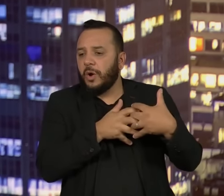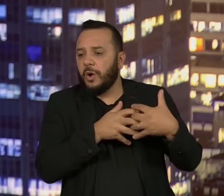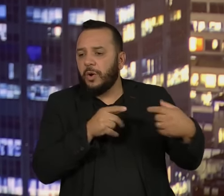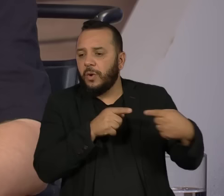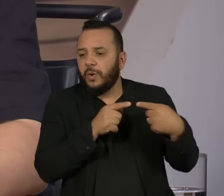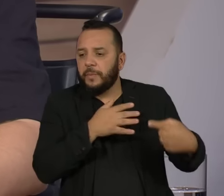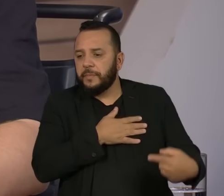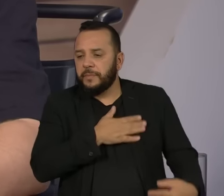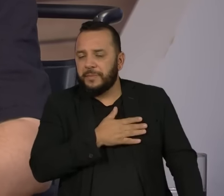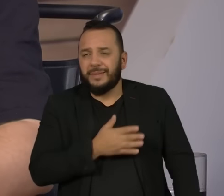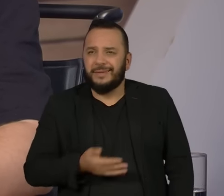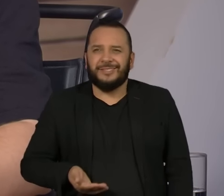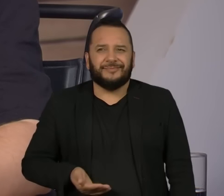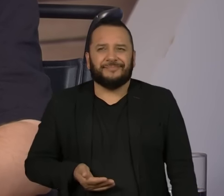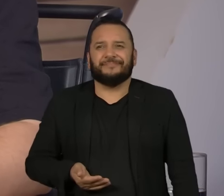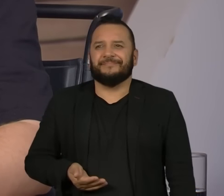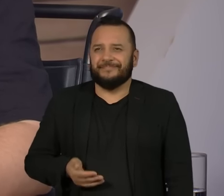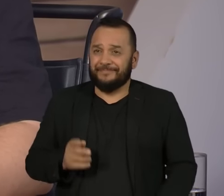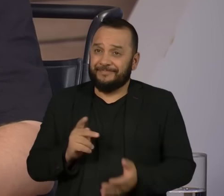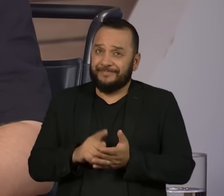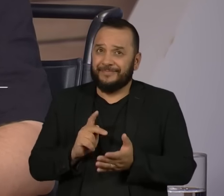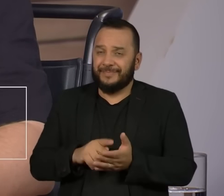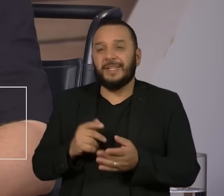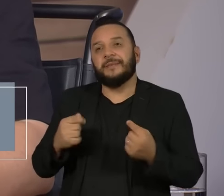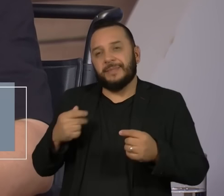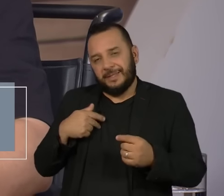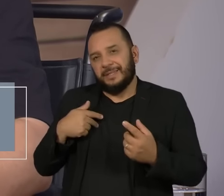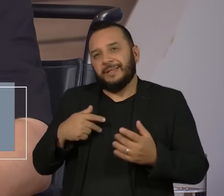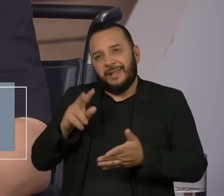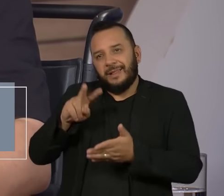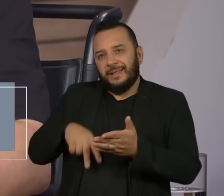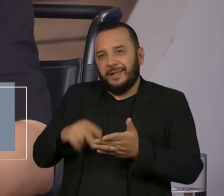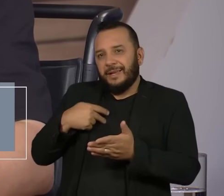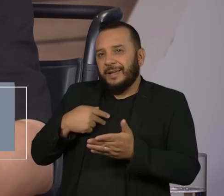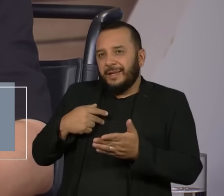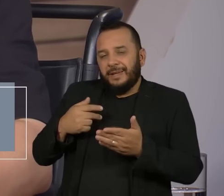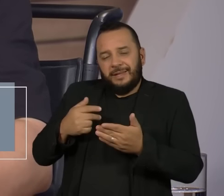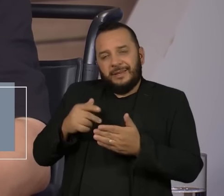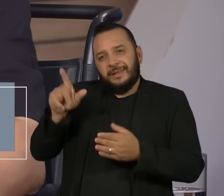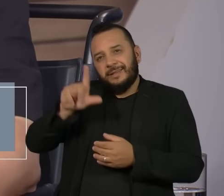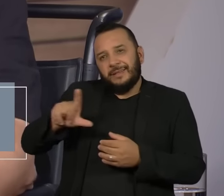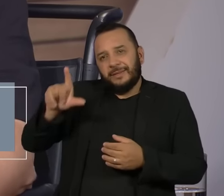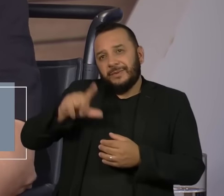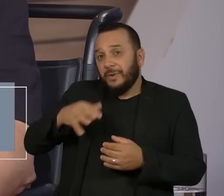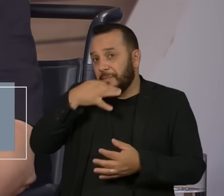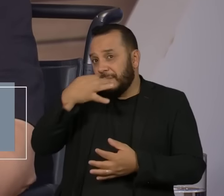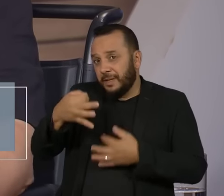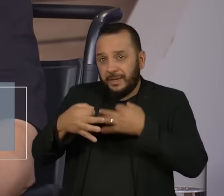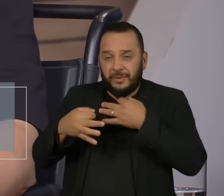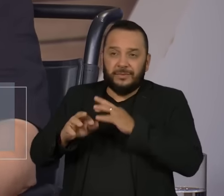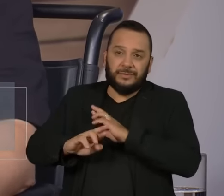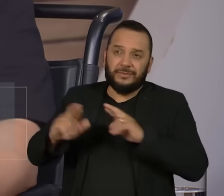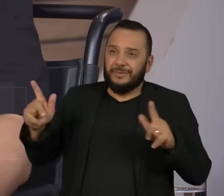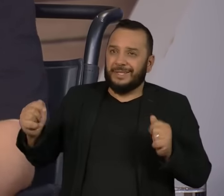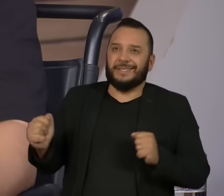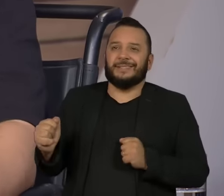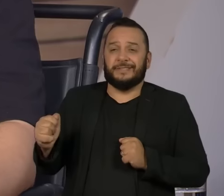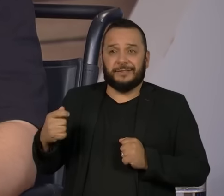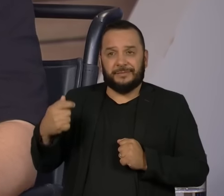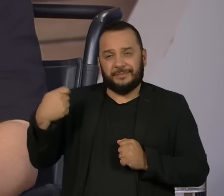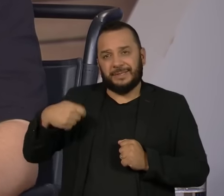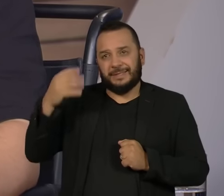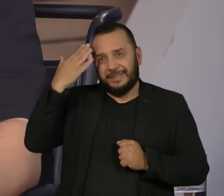Isso, sem nenhuma possibilidade de contraditório, sem nenhuma possibilidade de conflito. Porque uma coisa precisa ficar